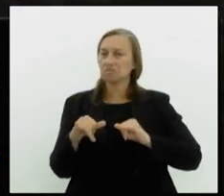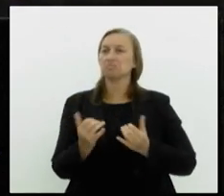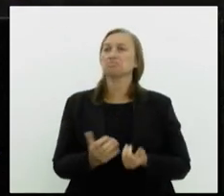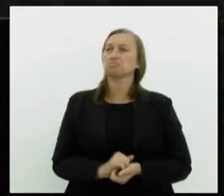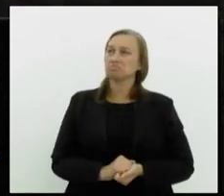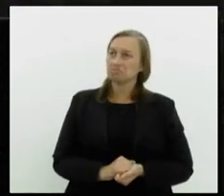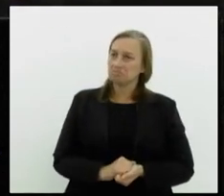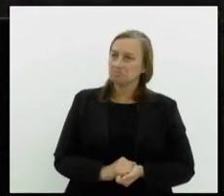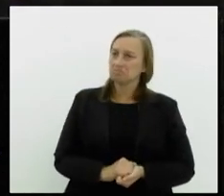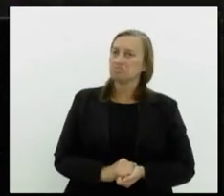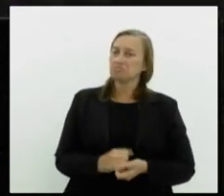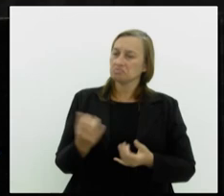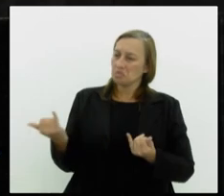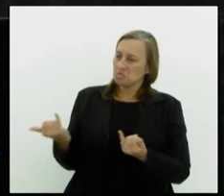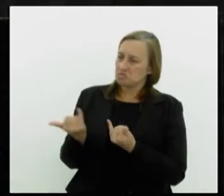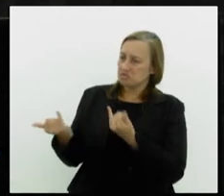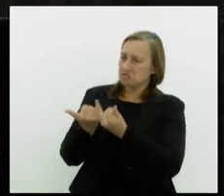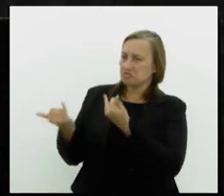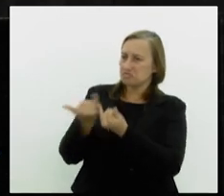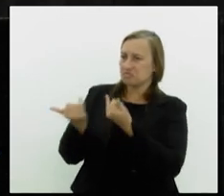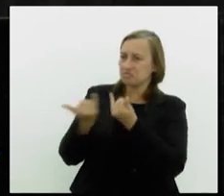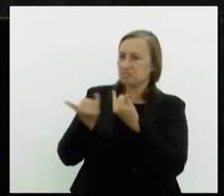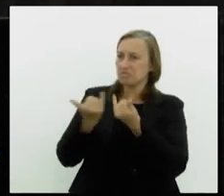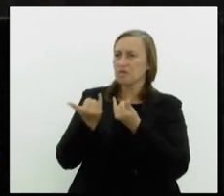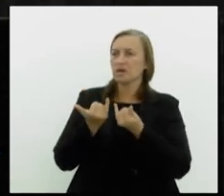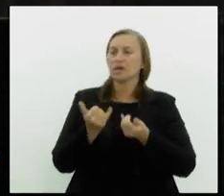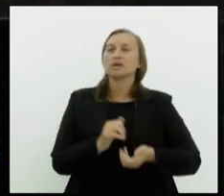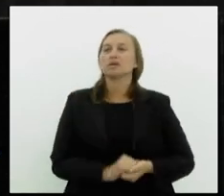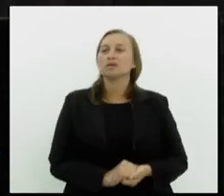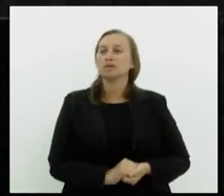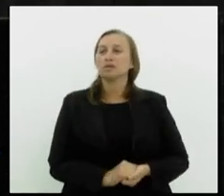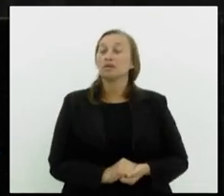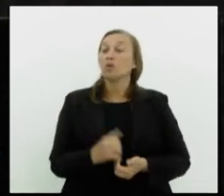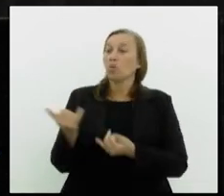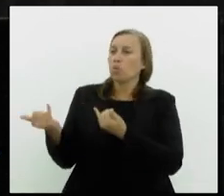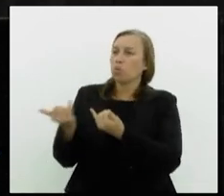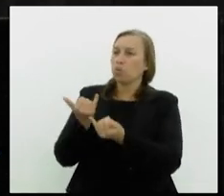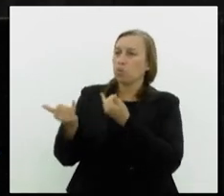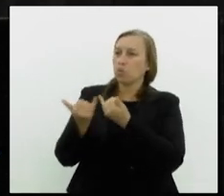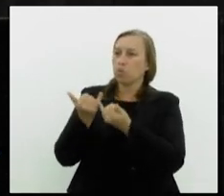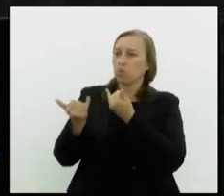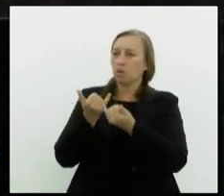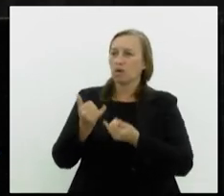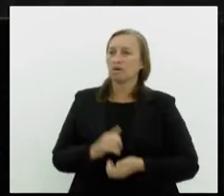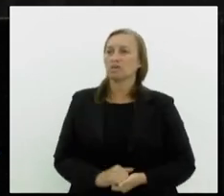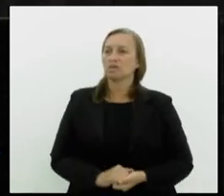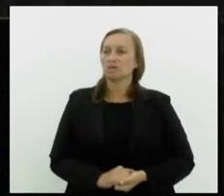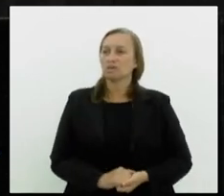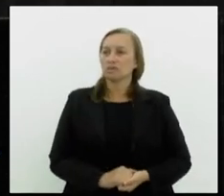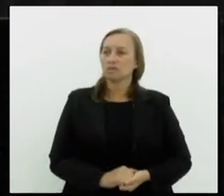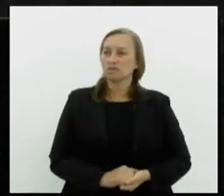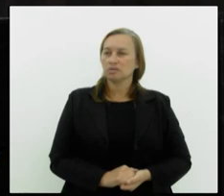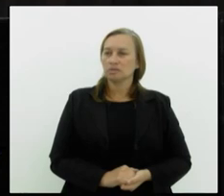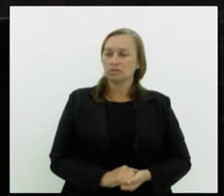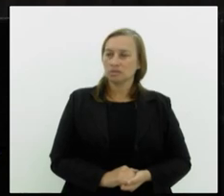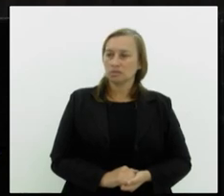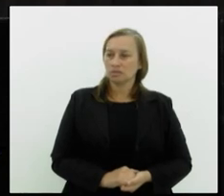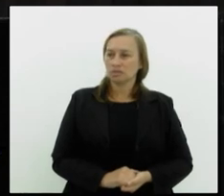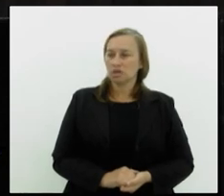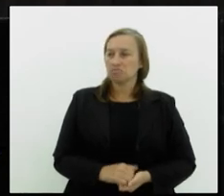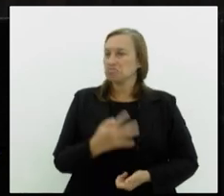o senhor nos trouxe e que parte dessas informações não eram do